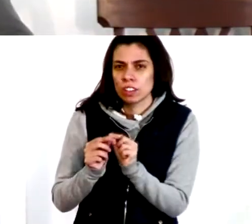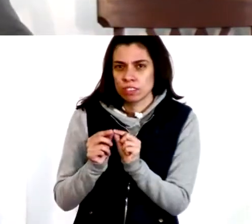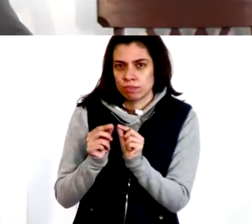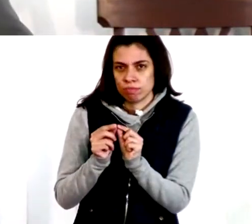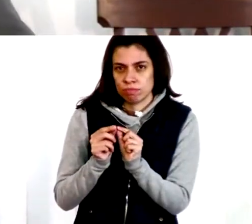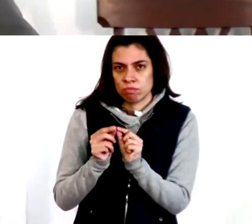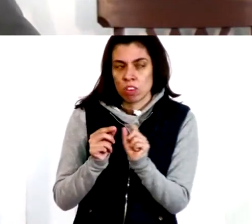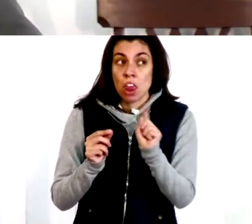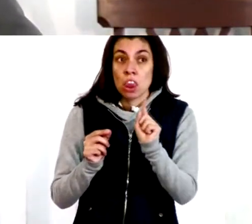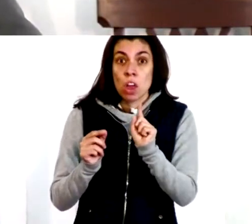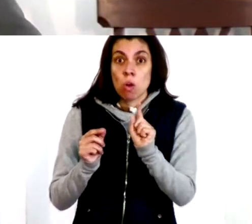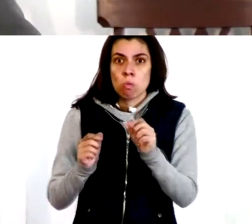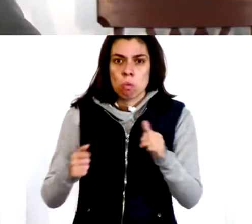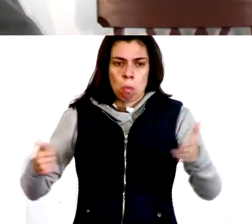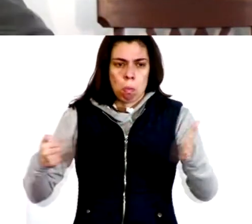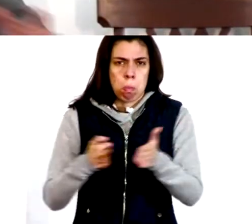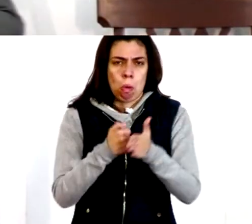afunda.